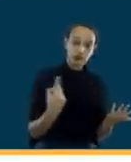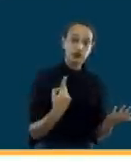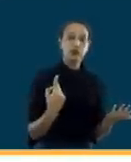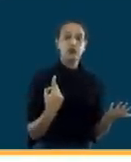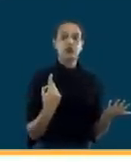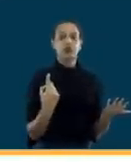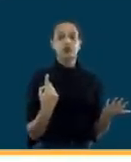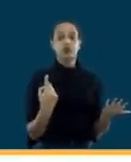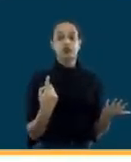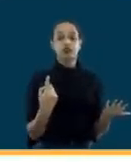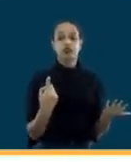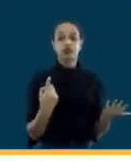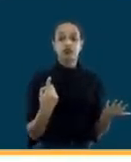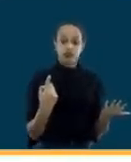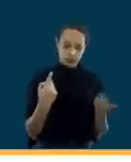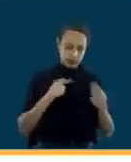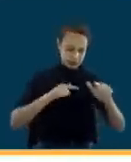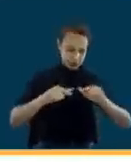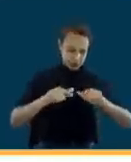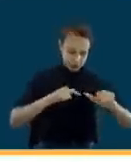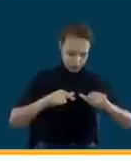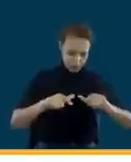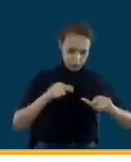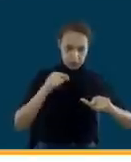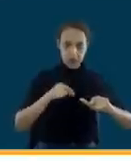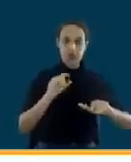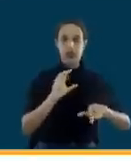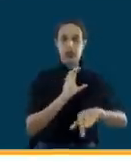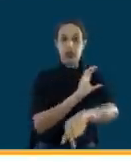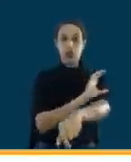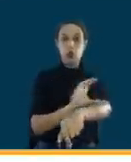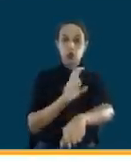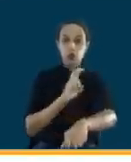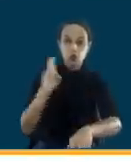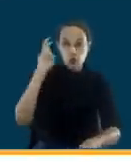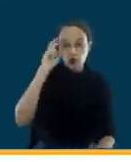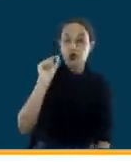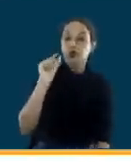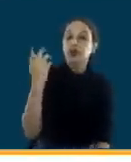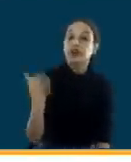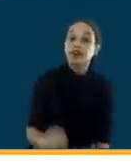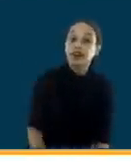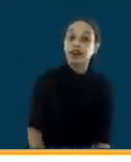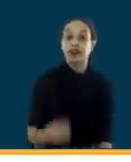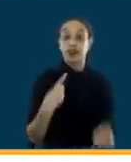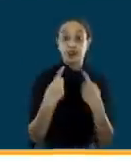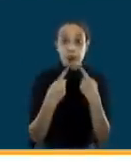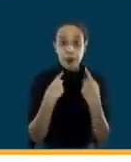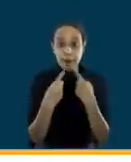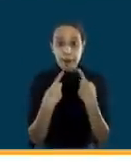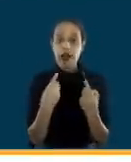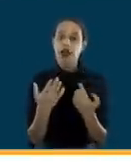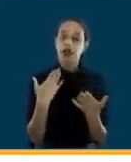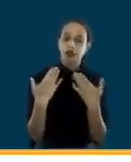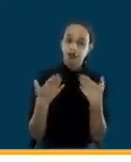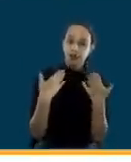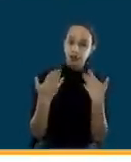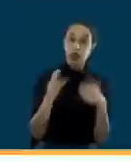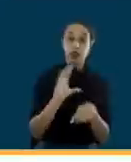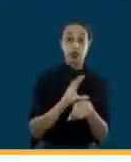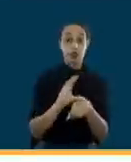Nós temos trabalhado numa cultura do diálogo, temos conversado, né, com os